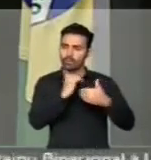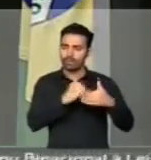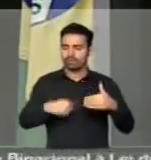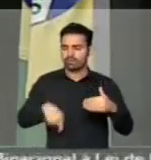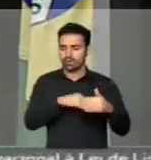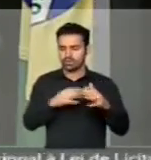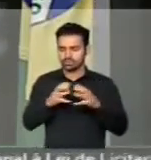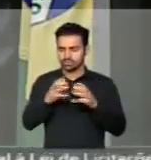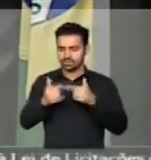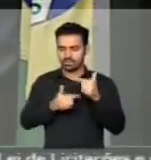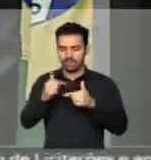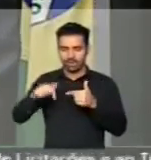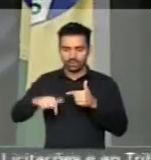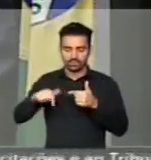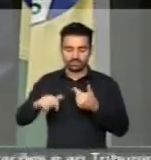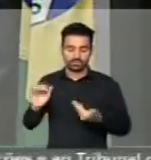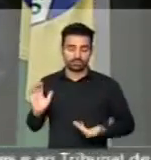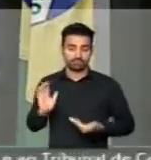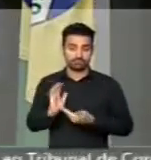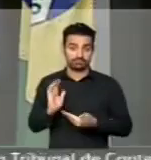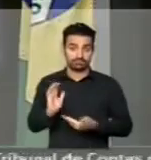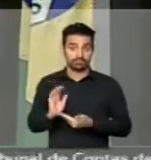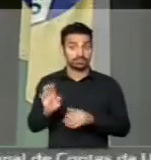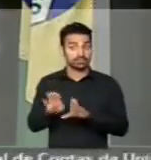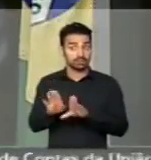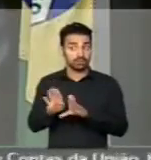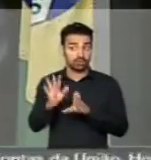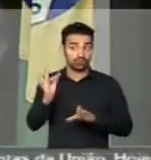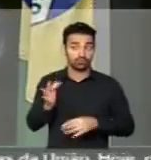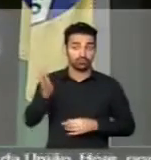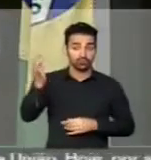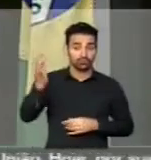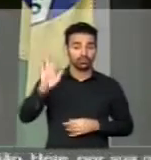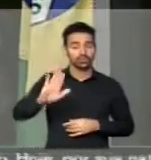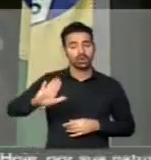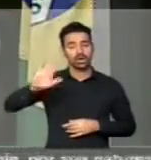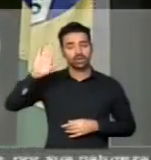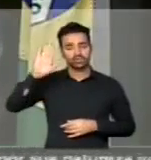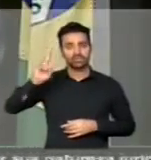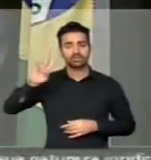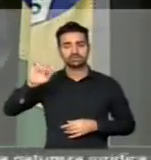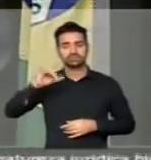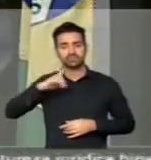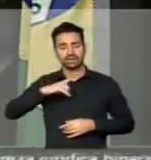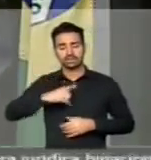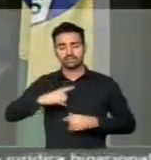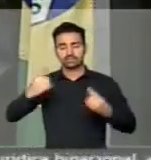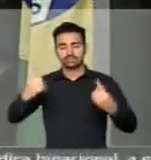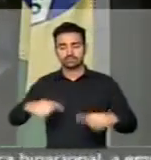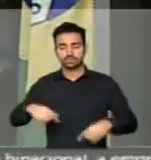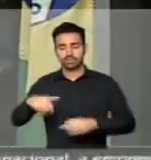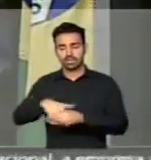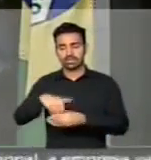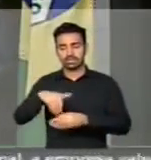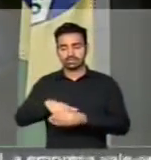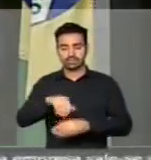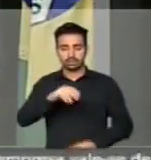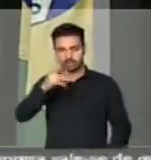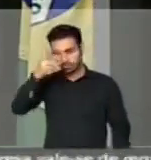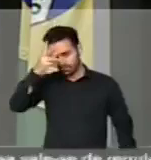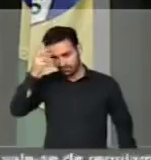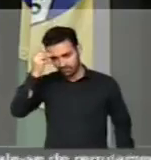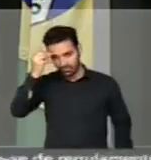Nacional e que guiarão as candidaturas que em todo o país estarão disputando as eleições para